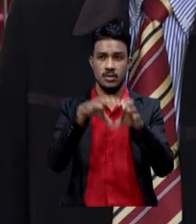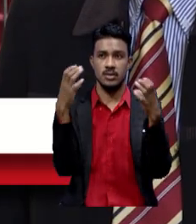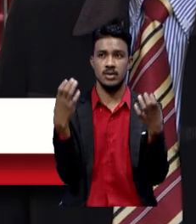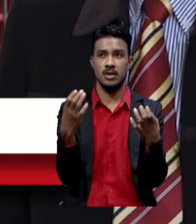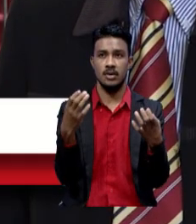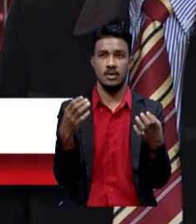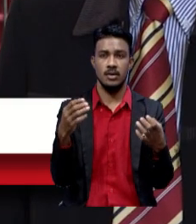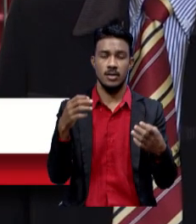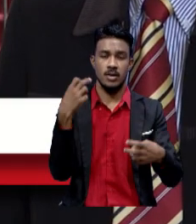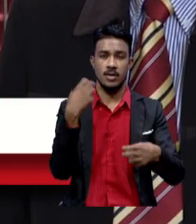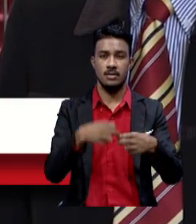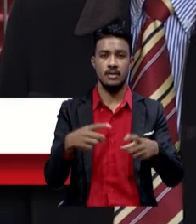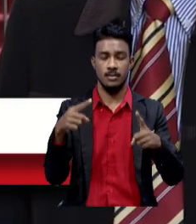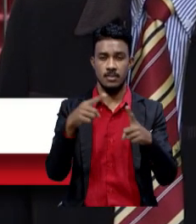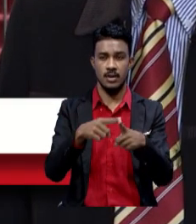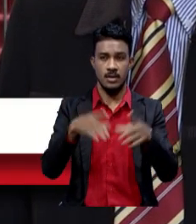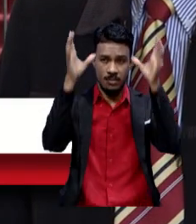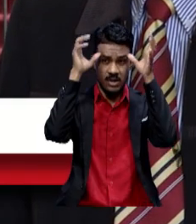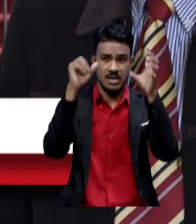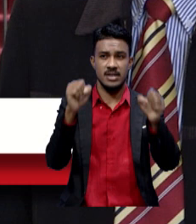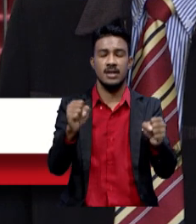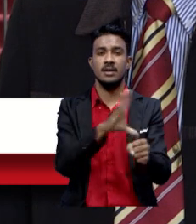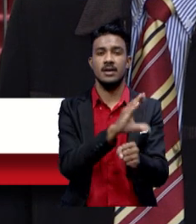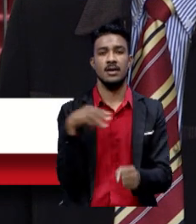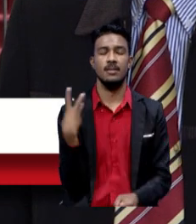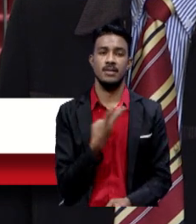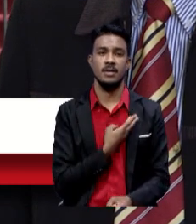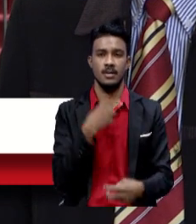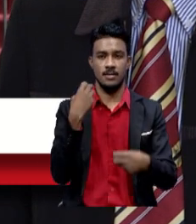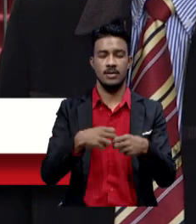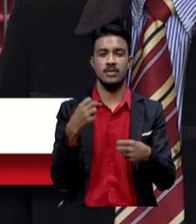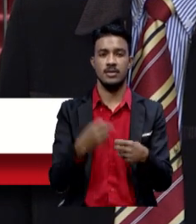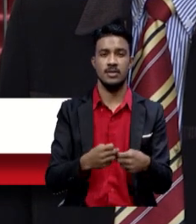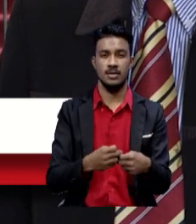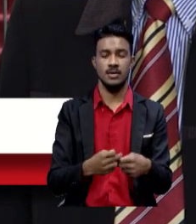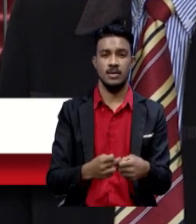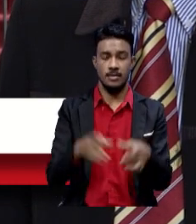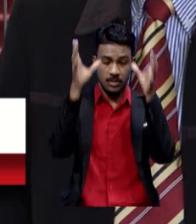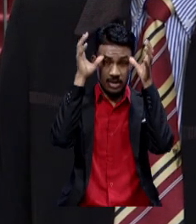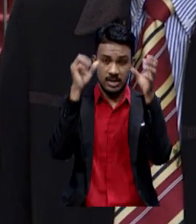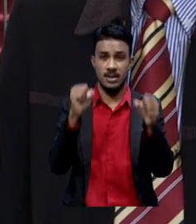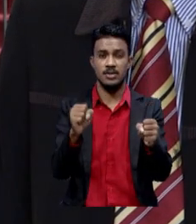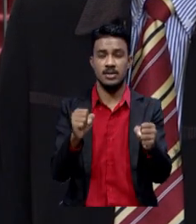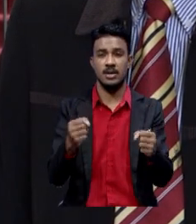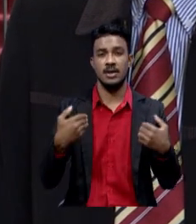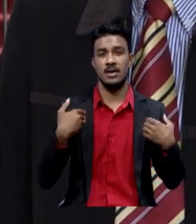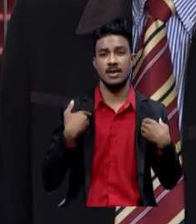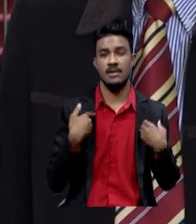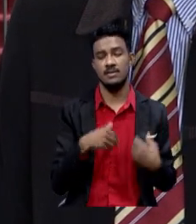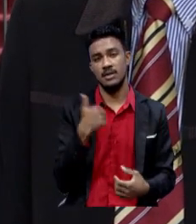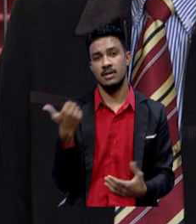ba presidente, a tu transmite ba presidente a minha preocupação, a tu não é presidente, mas e a ocasião balu